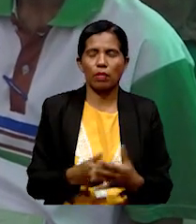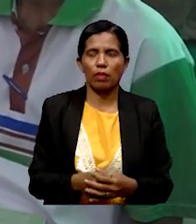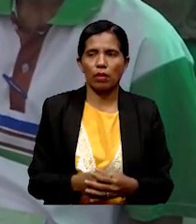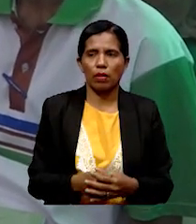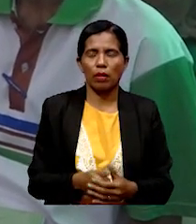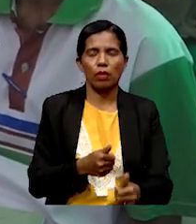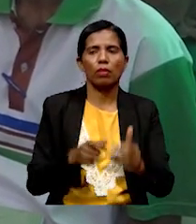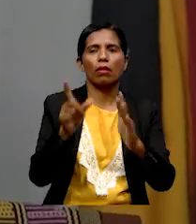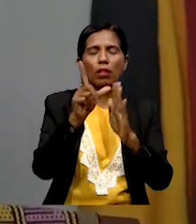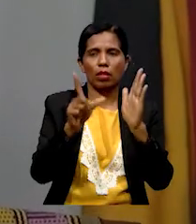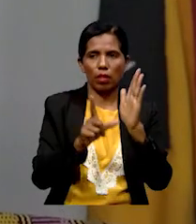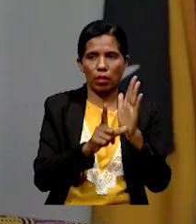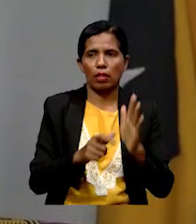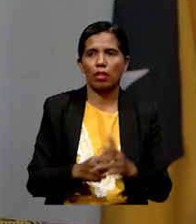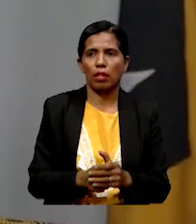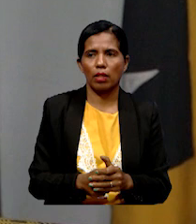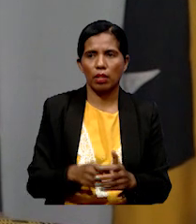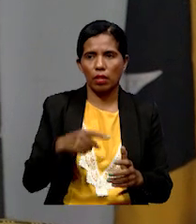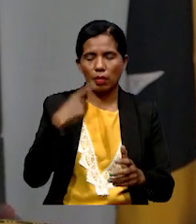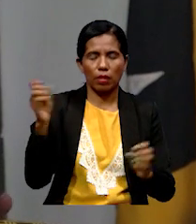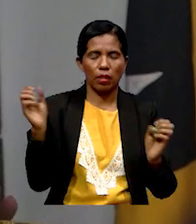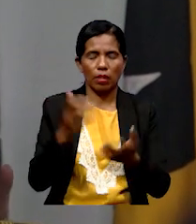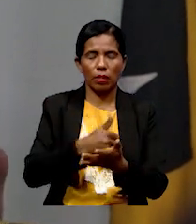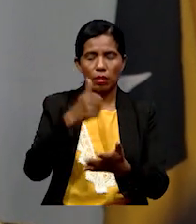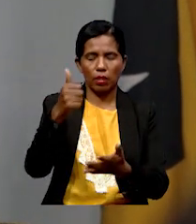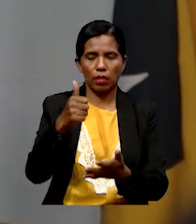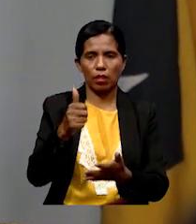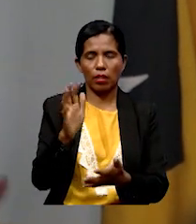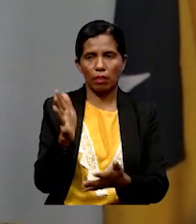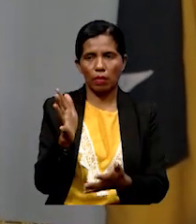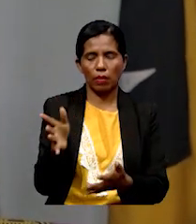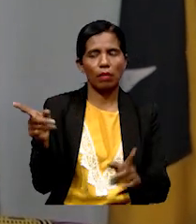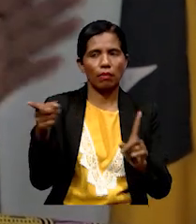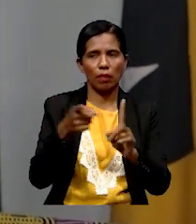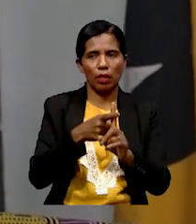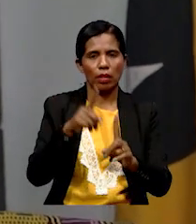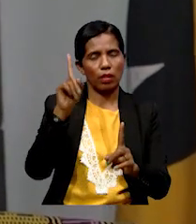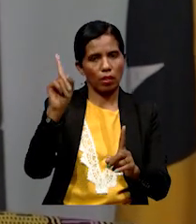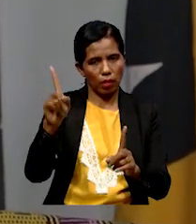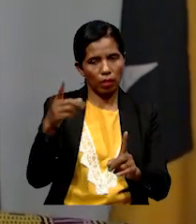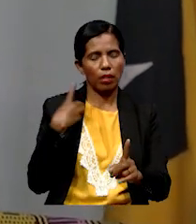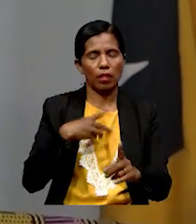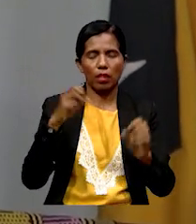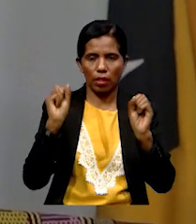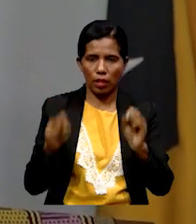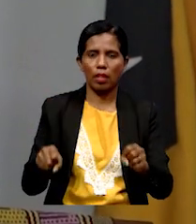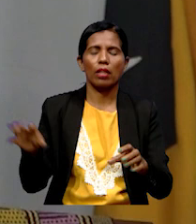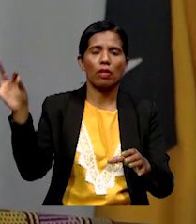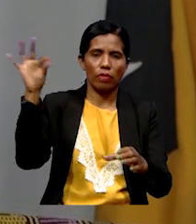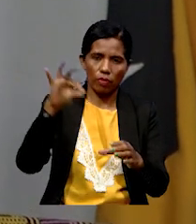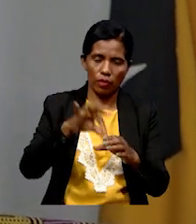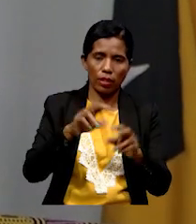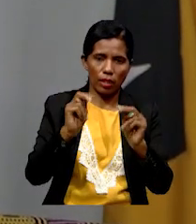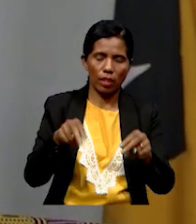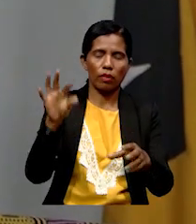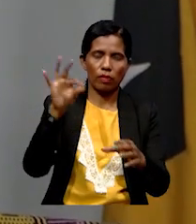irle kata sem latin si 50 plus 1 y ta tengo segundo ronde hoy da